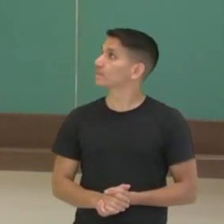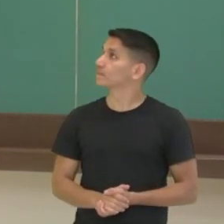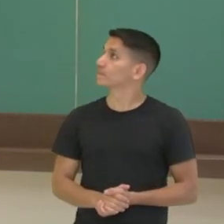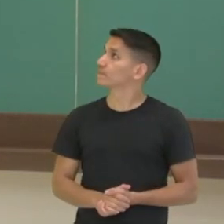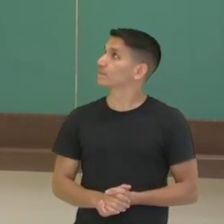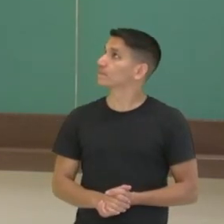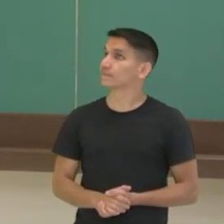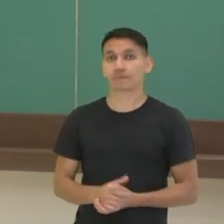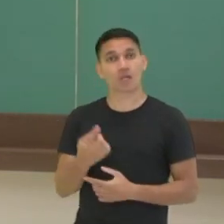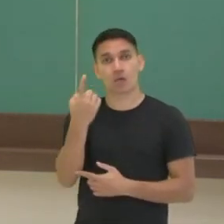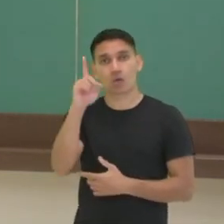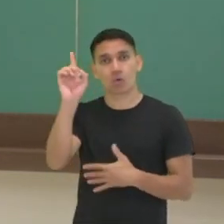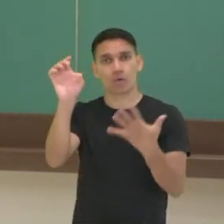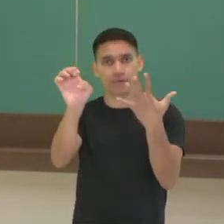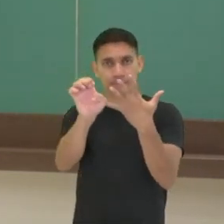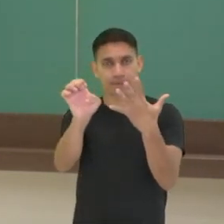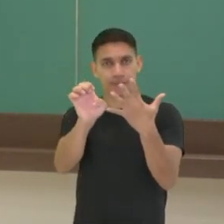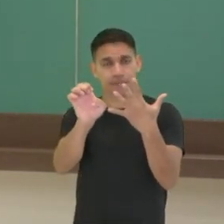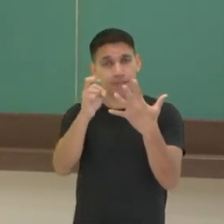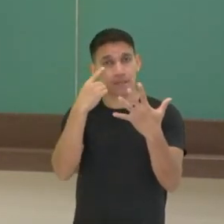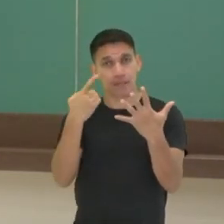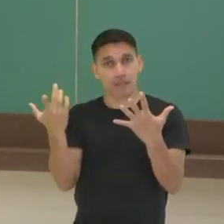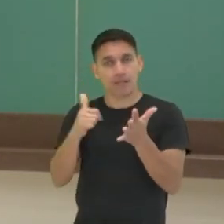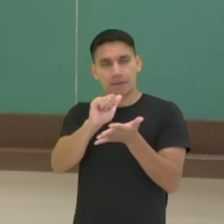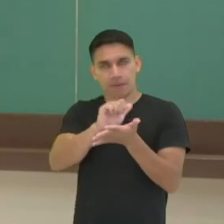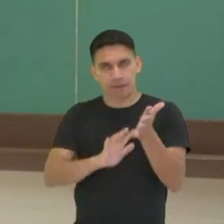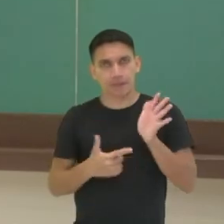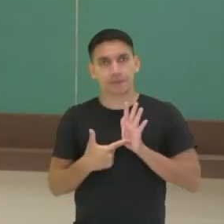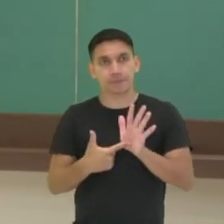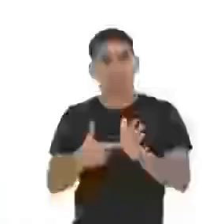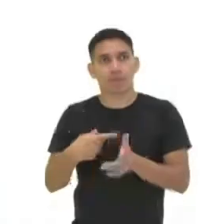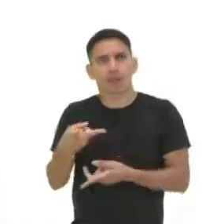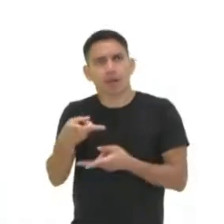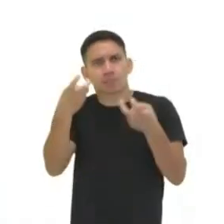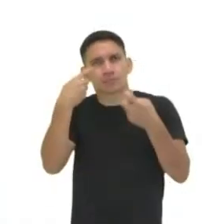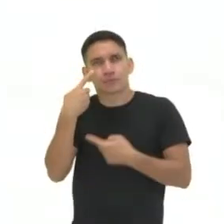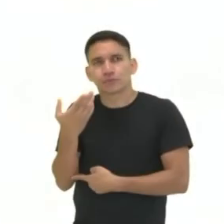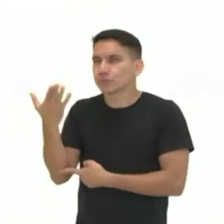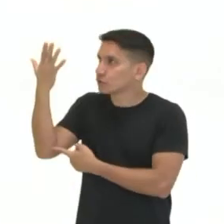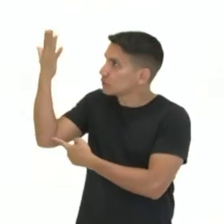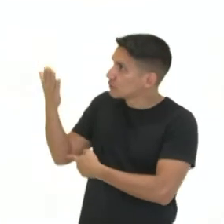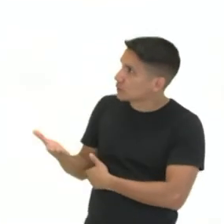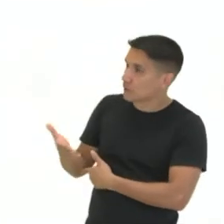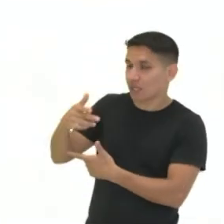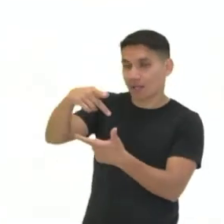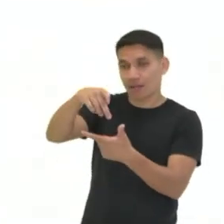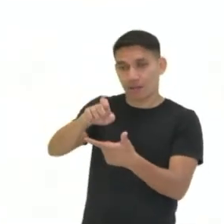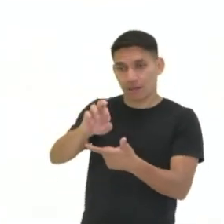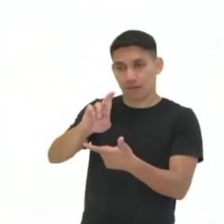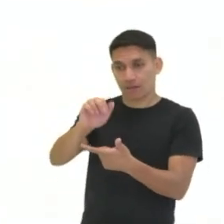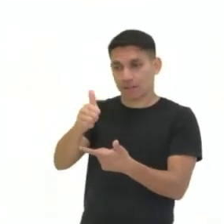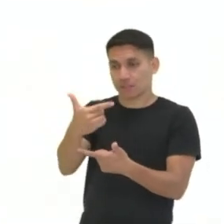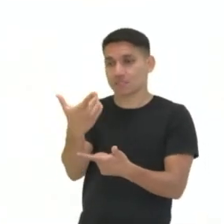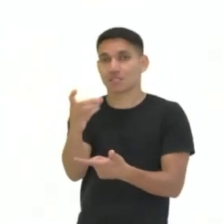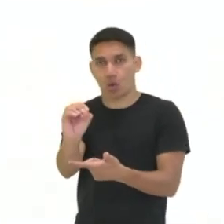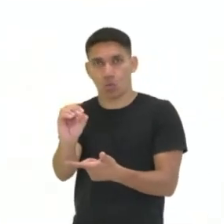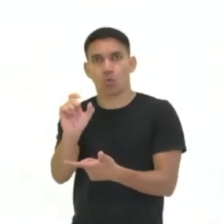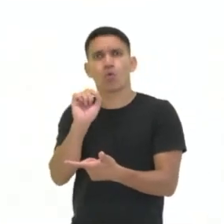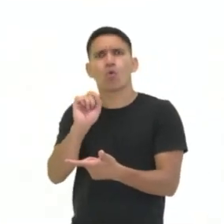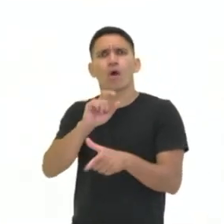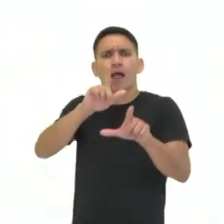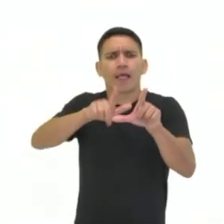a letra E e última desse exercício, observe lá, da palavra perdão, em que as